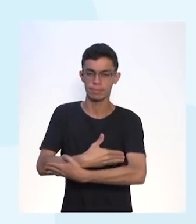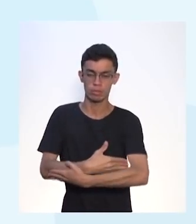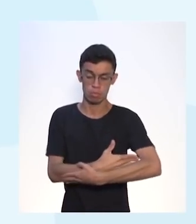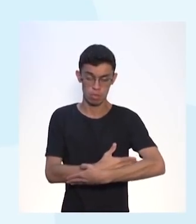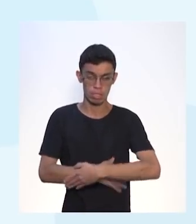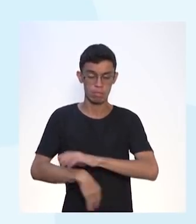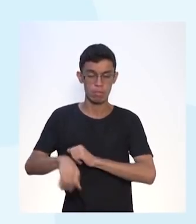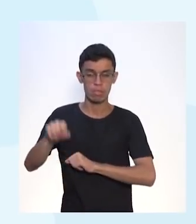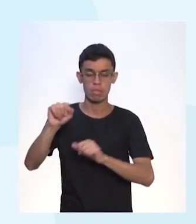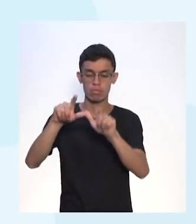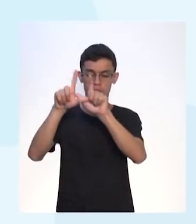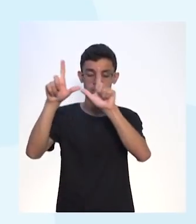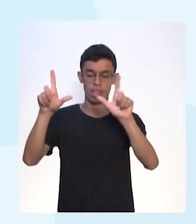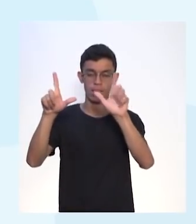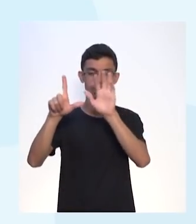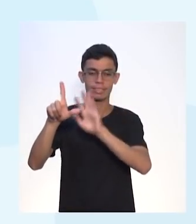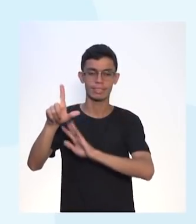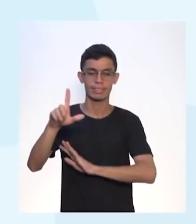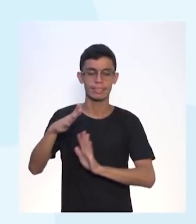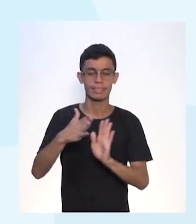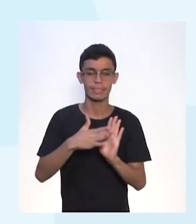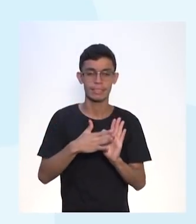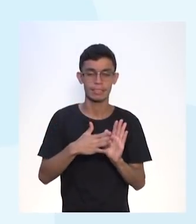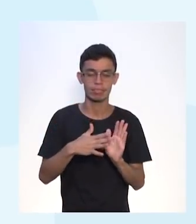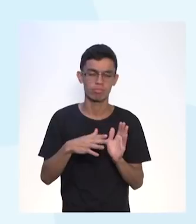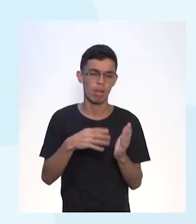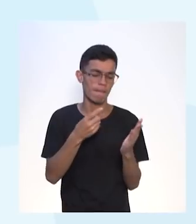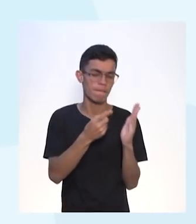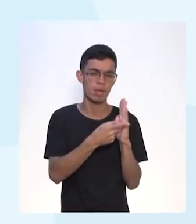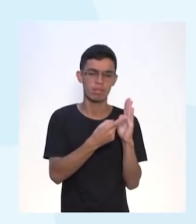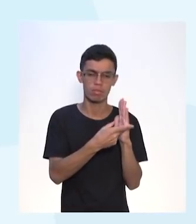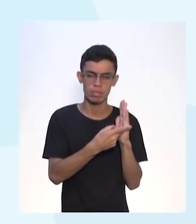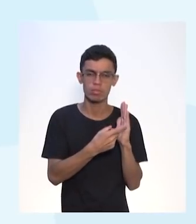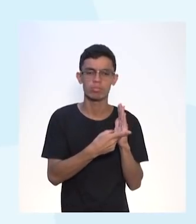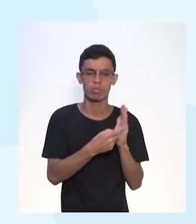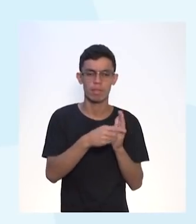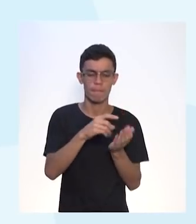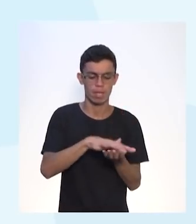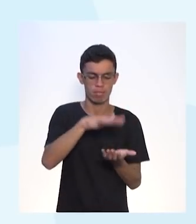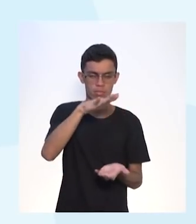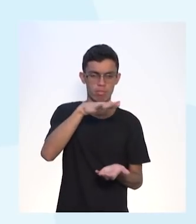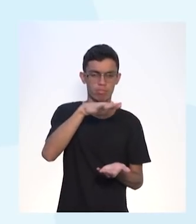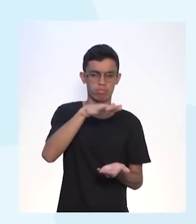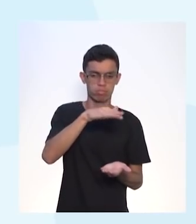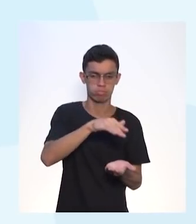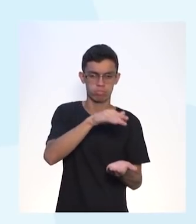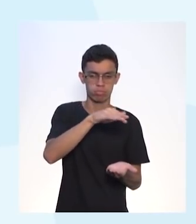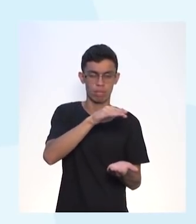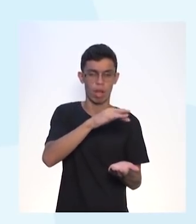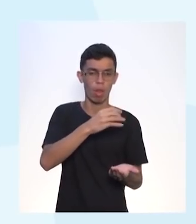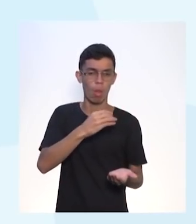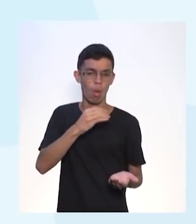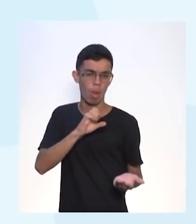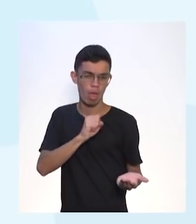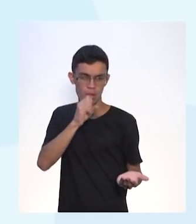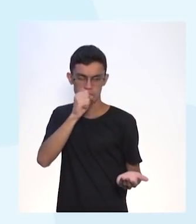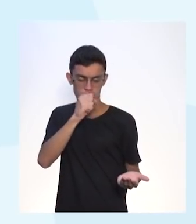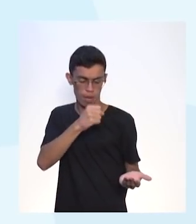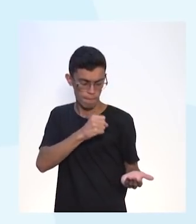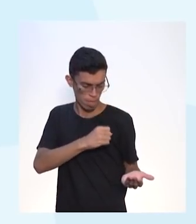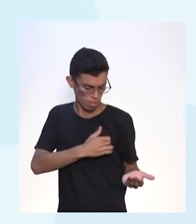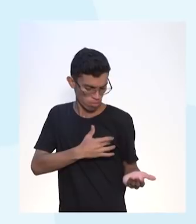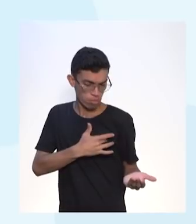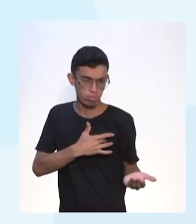um vidro, né, com a tampa de plástico, que precisa ser assim para se colocar esse leite doado. Nós